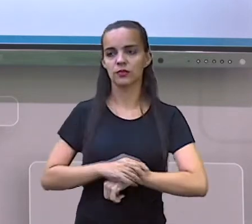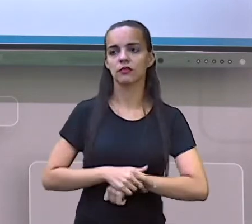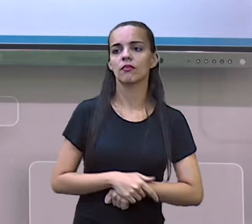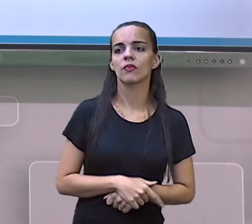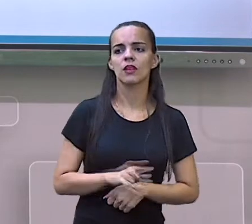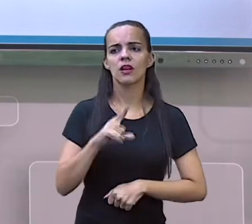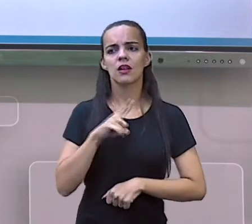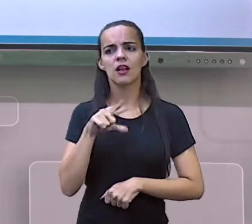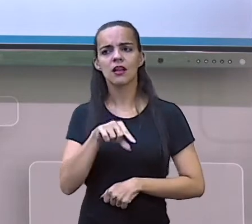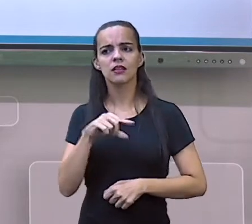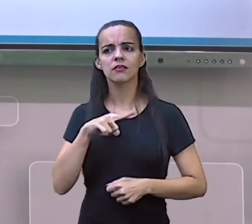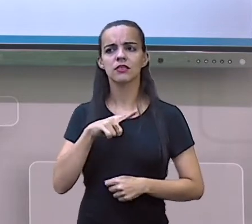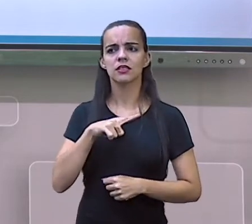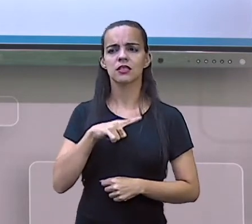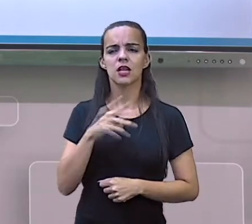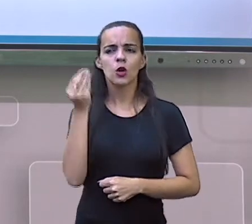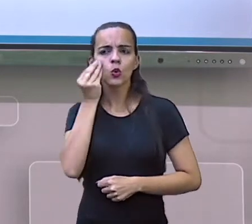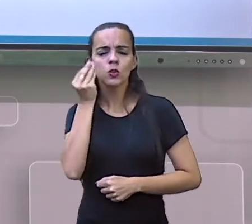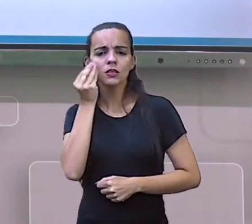do exterior, para